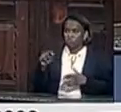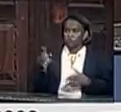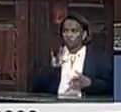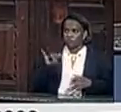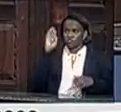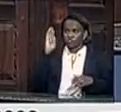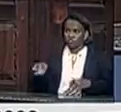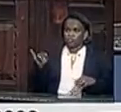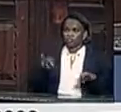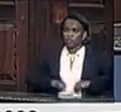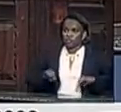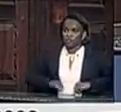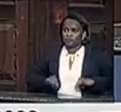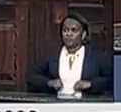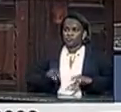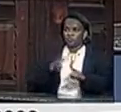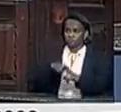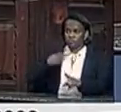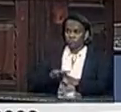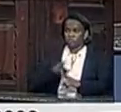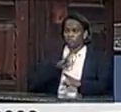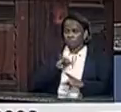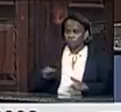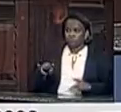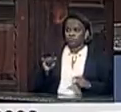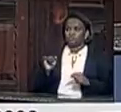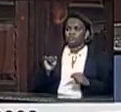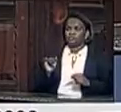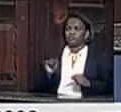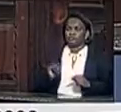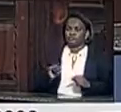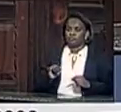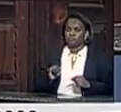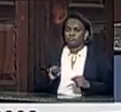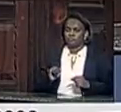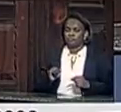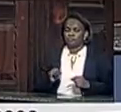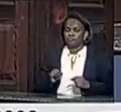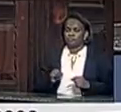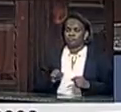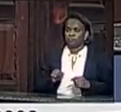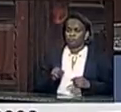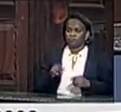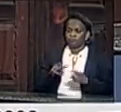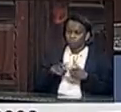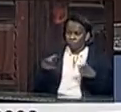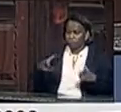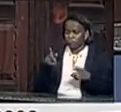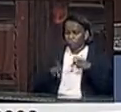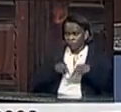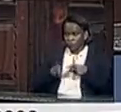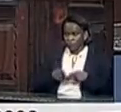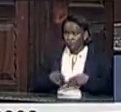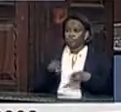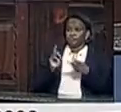poderosos. E, nesse caso, eu citei apenas 2 concessionárias que têm isenção e poderiam